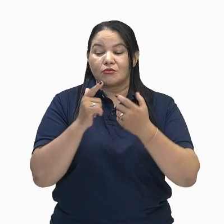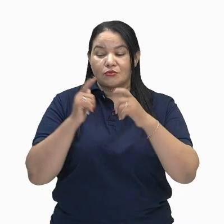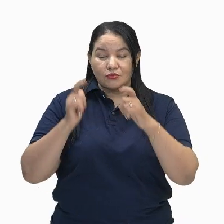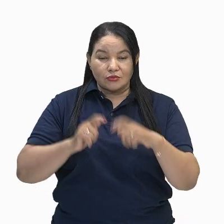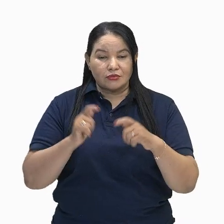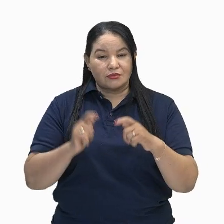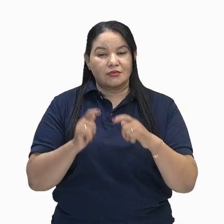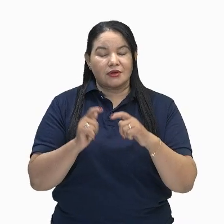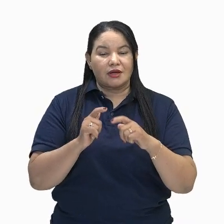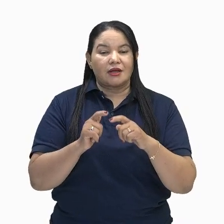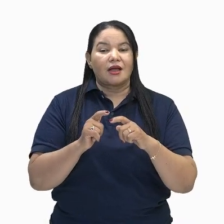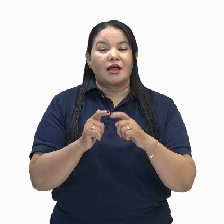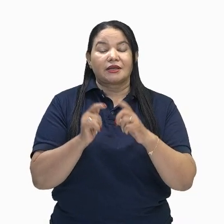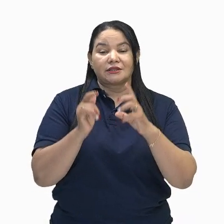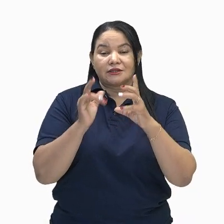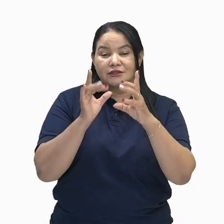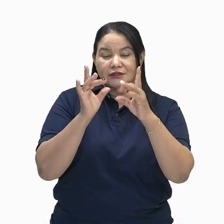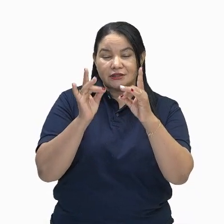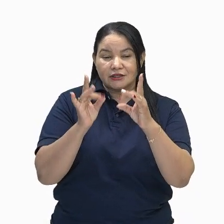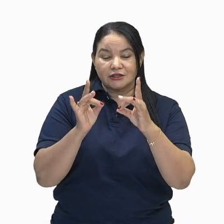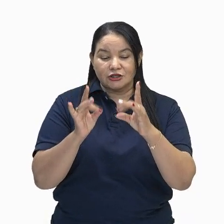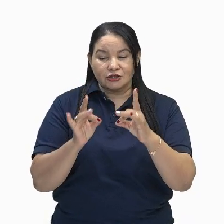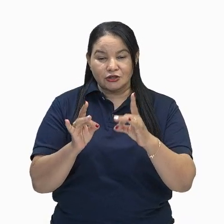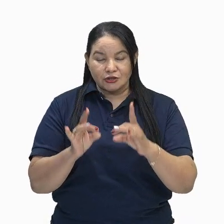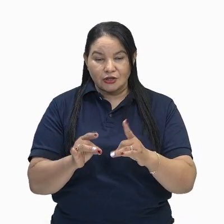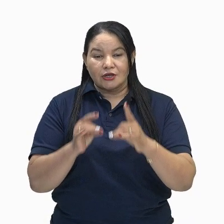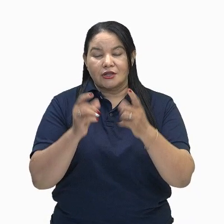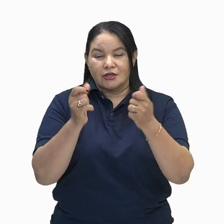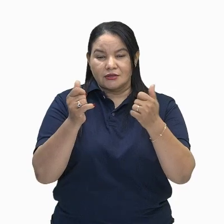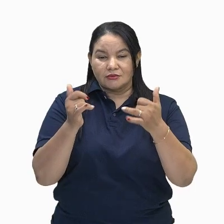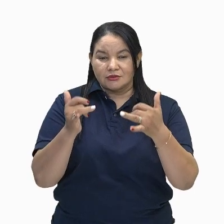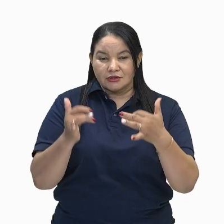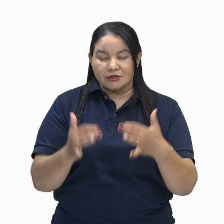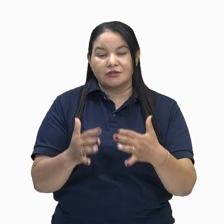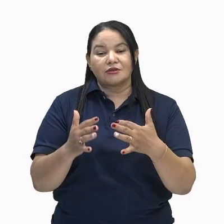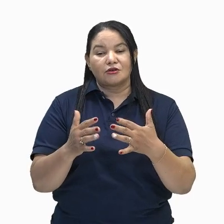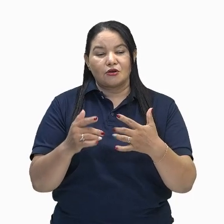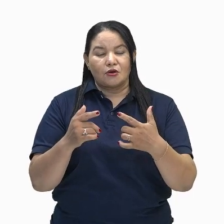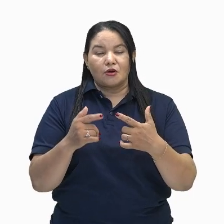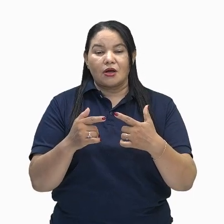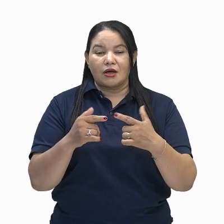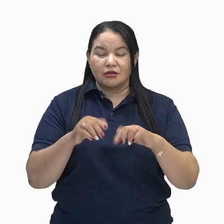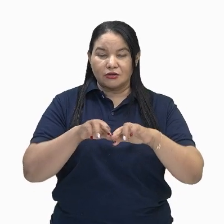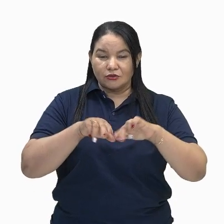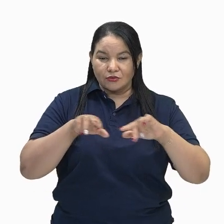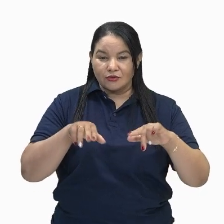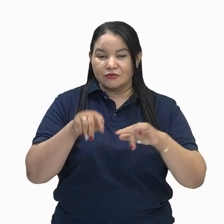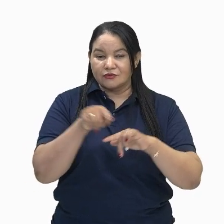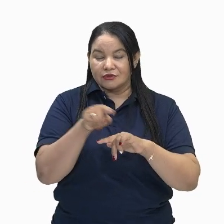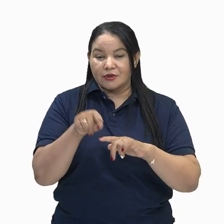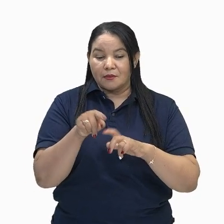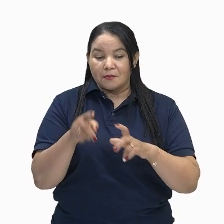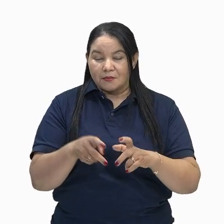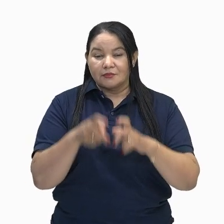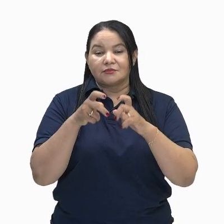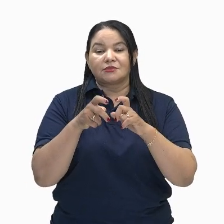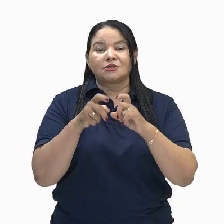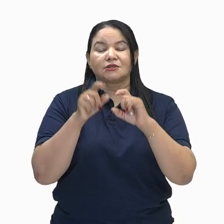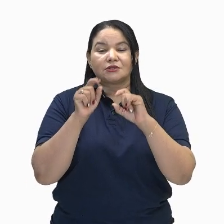das descrições feitas dessas coisas, objeto, animal, lugar ou pessoa, você vai ter um texto